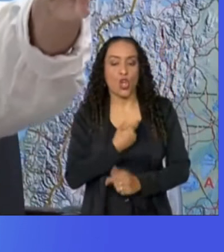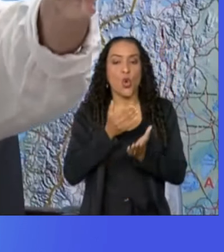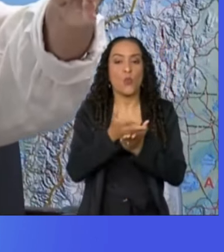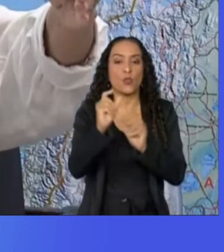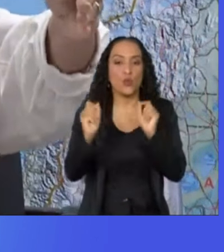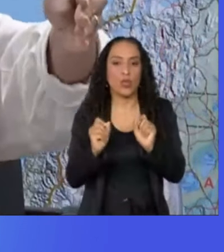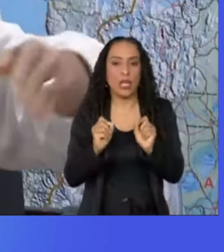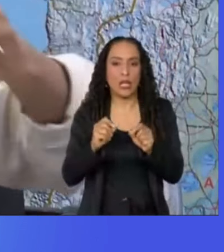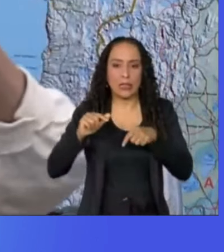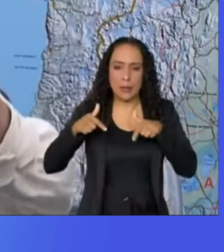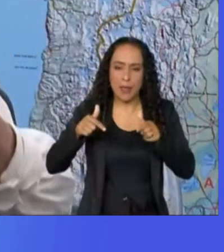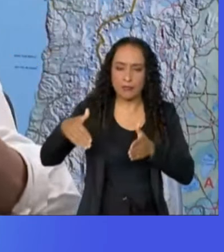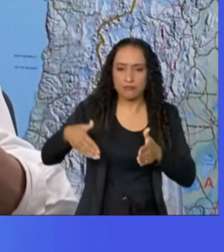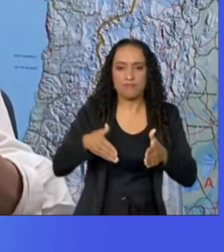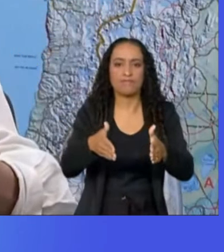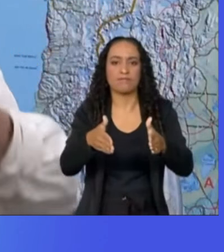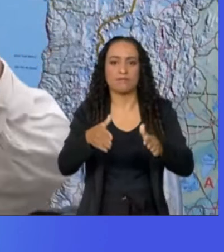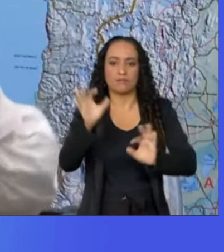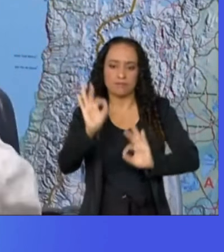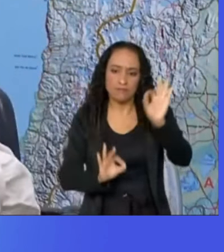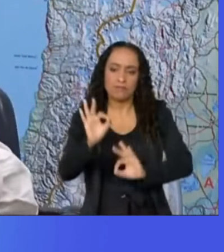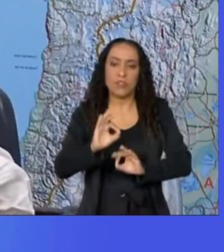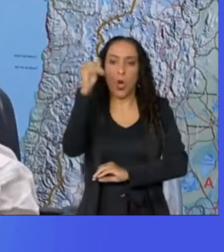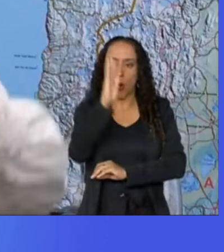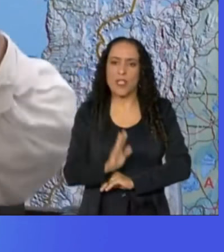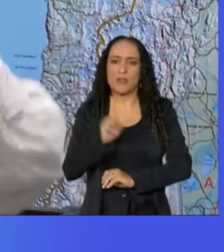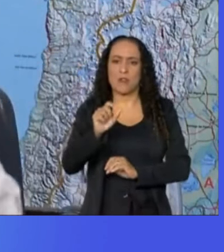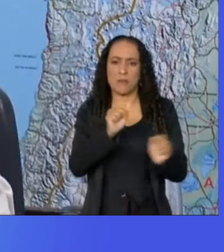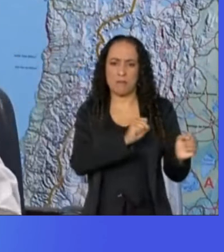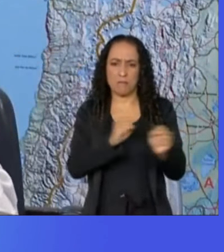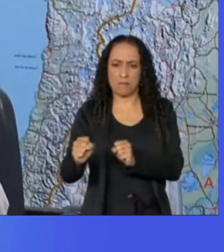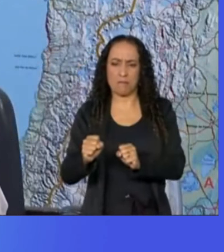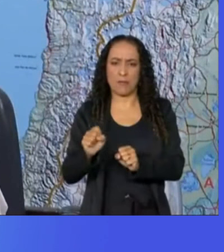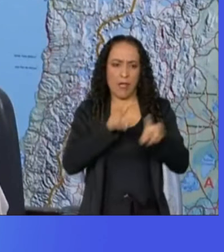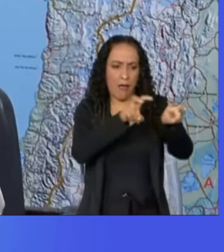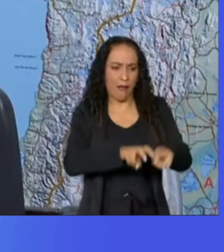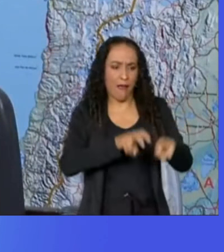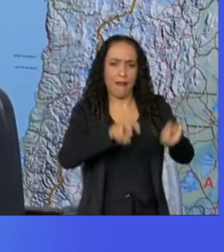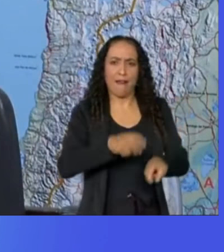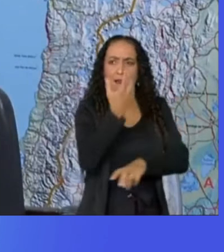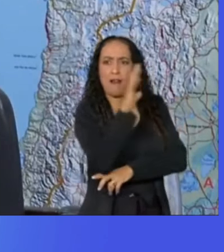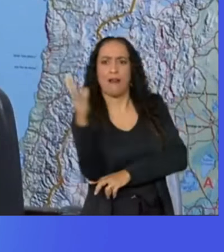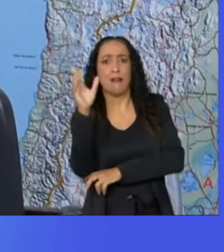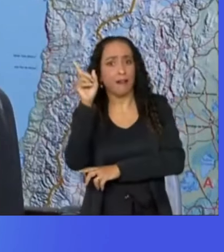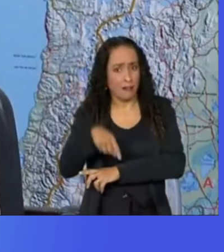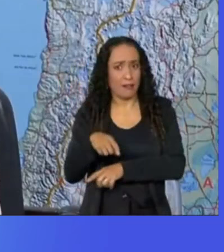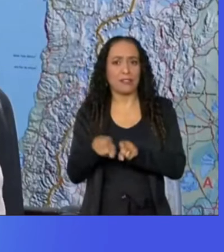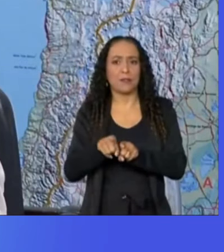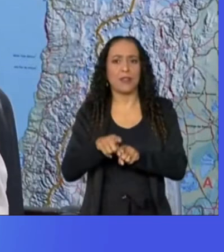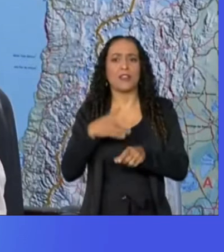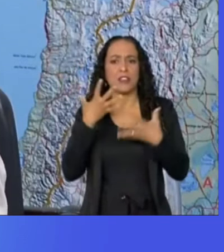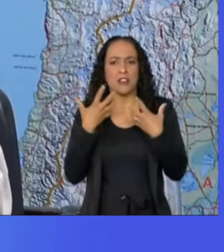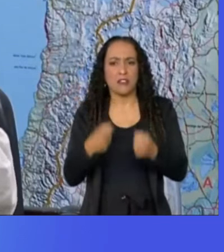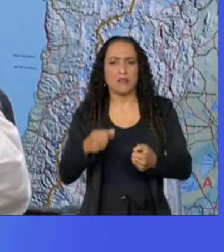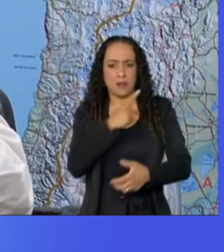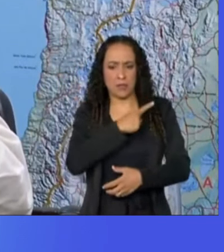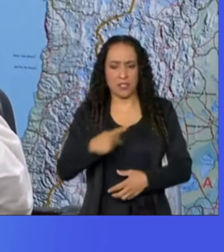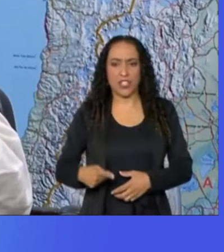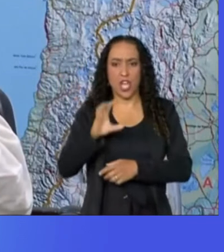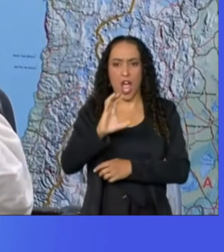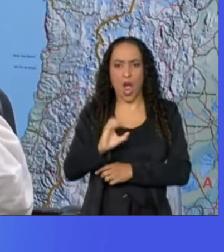trabalhar nessa direção o Brasil é uma potência agrícola uma potência ambiental nós vamos presidir a cop e o